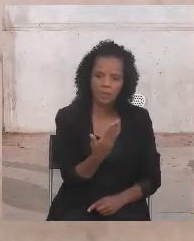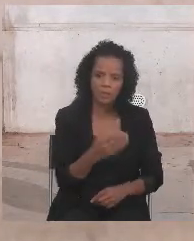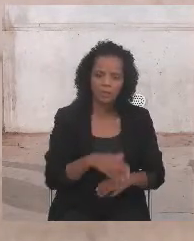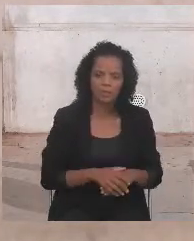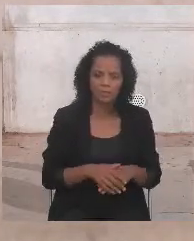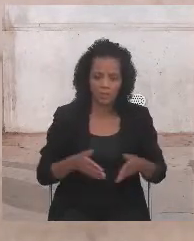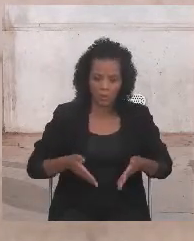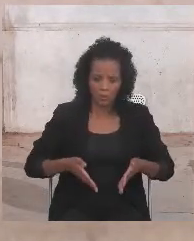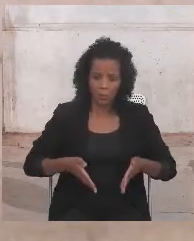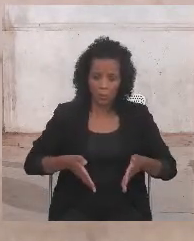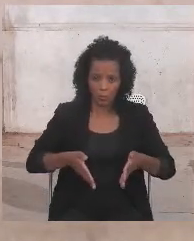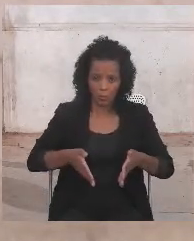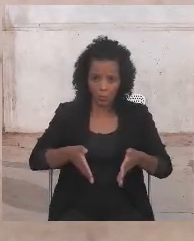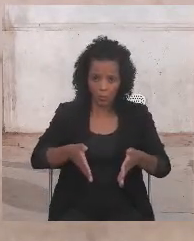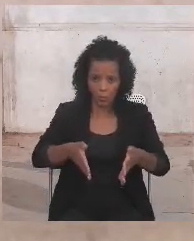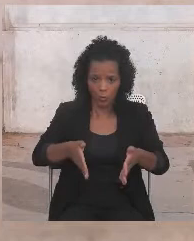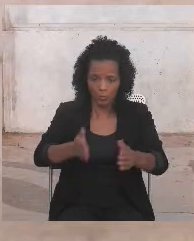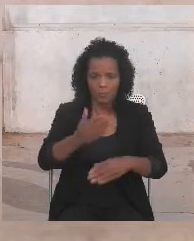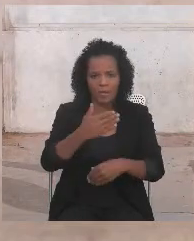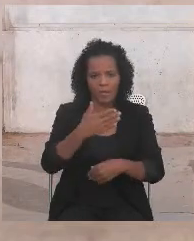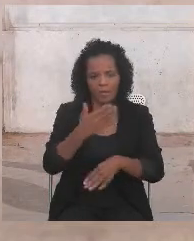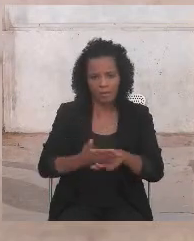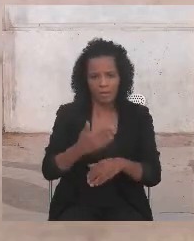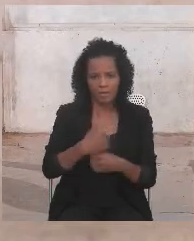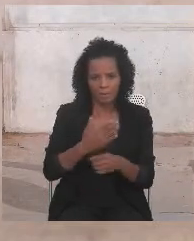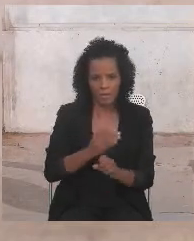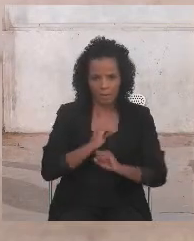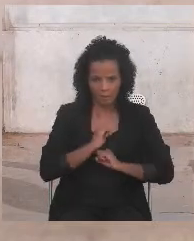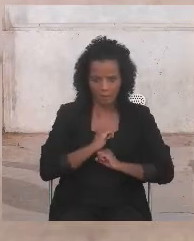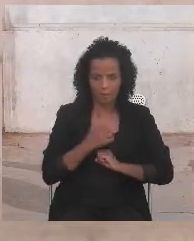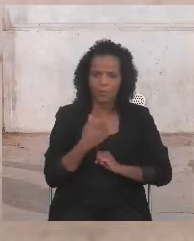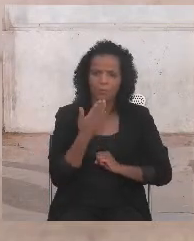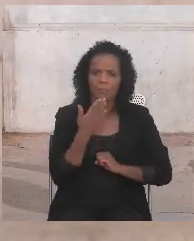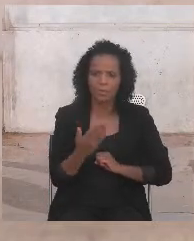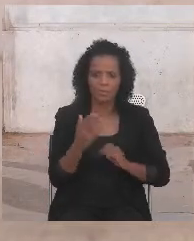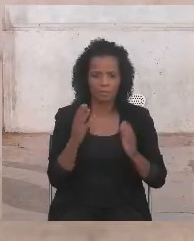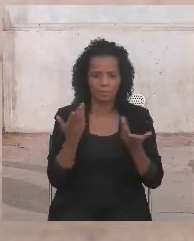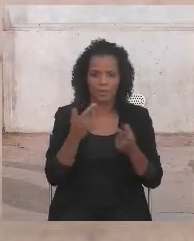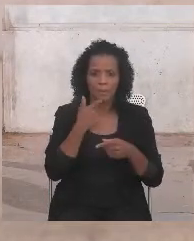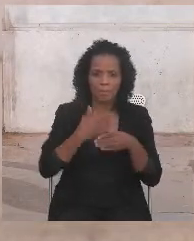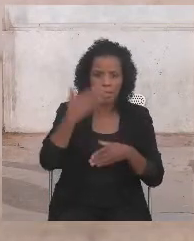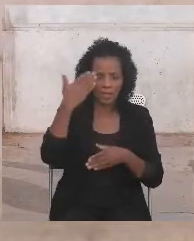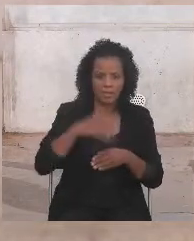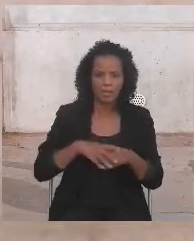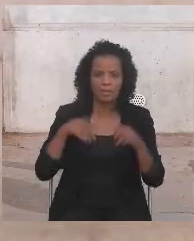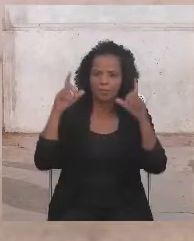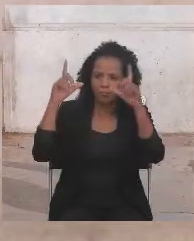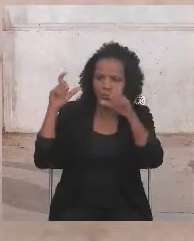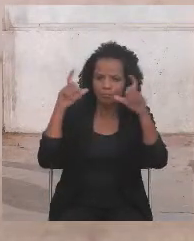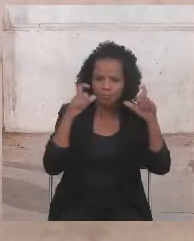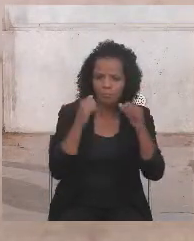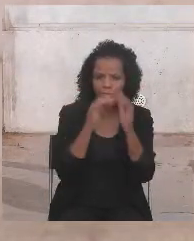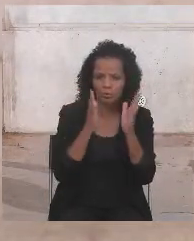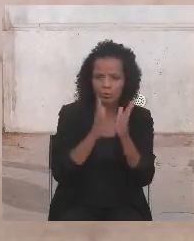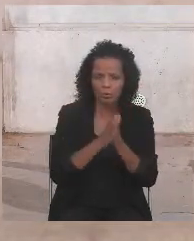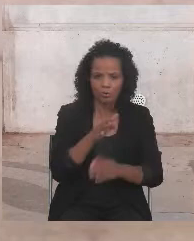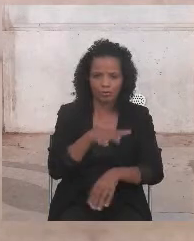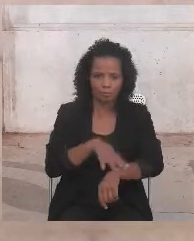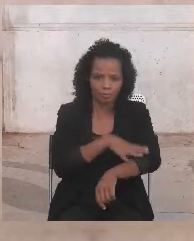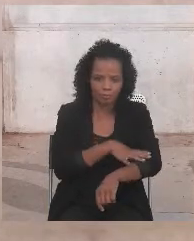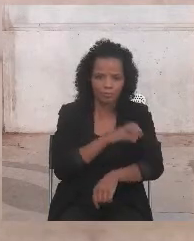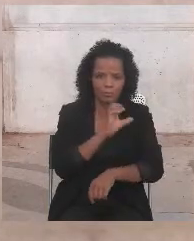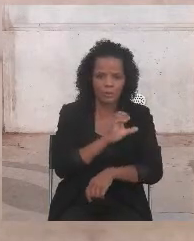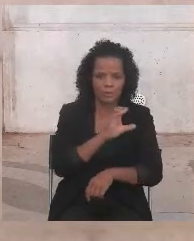no corredor que dava acesso ao meu gabinete as fotografias de todos os comissários da